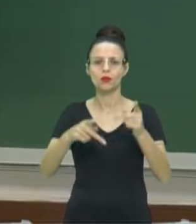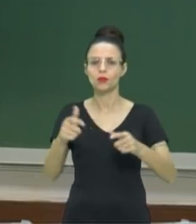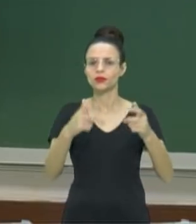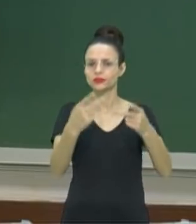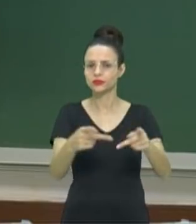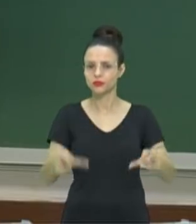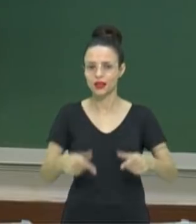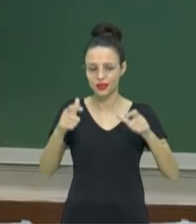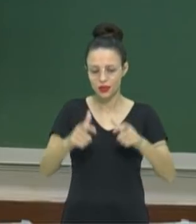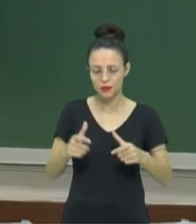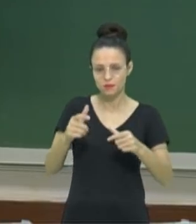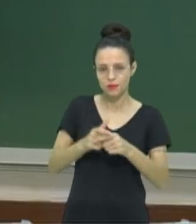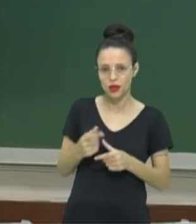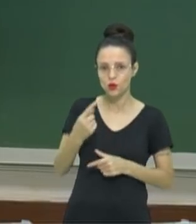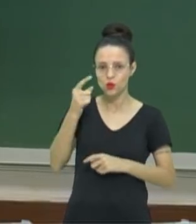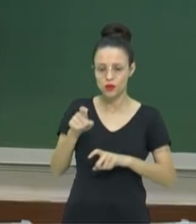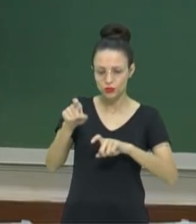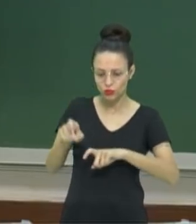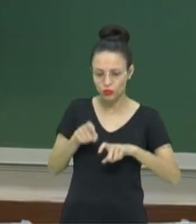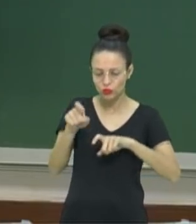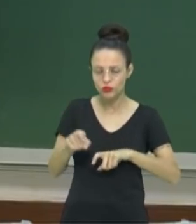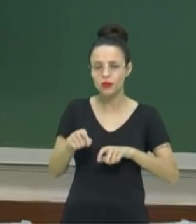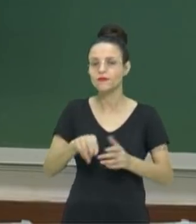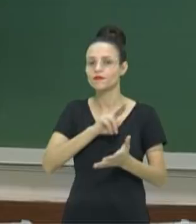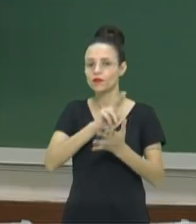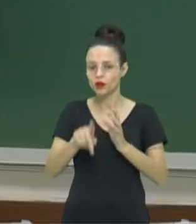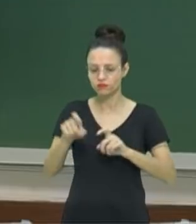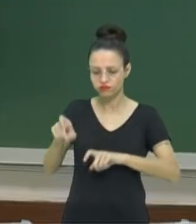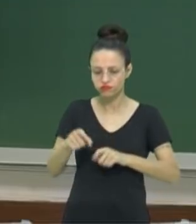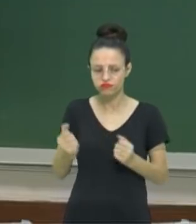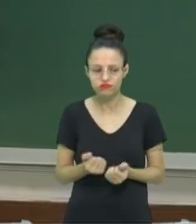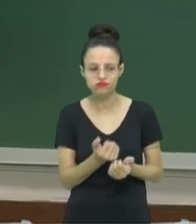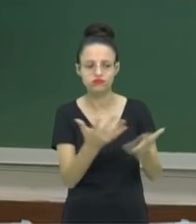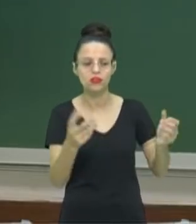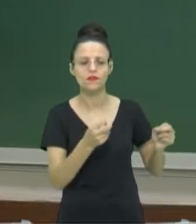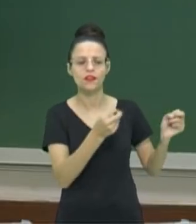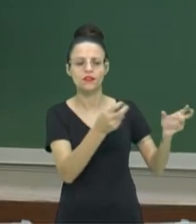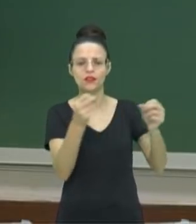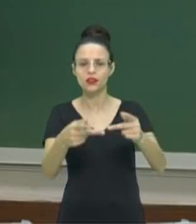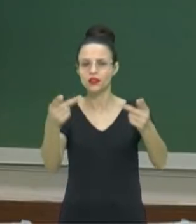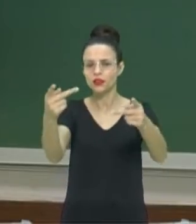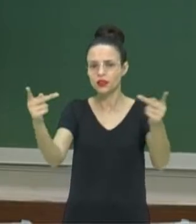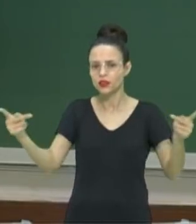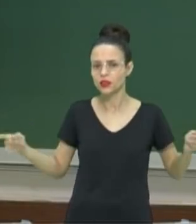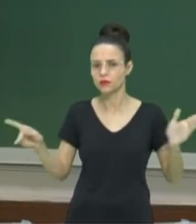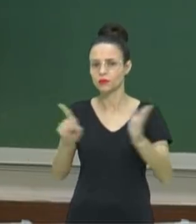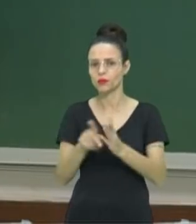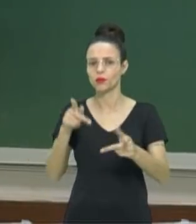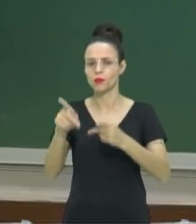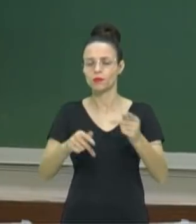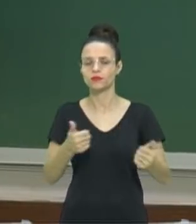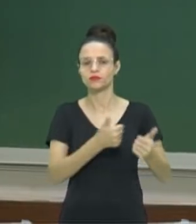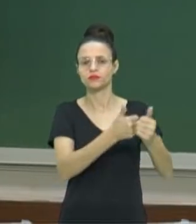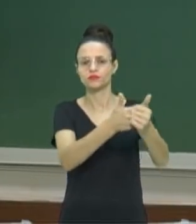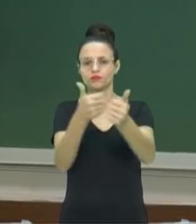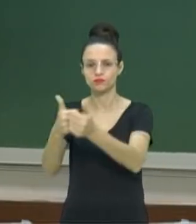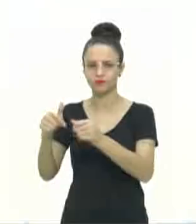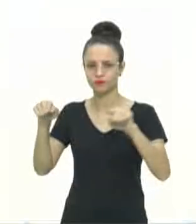pequenas propriedades, policultura para atender o mercado local. Uma característica histórica ali